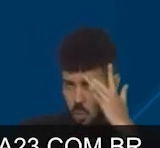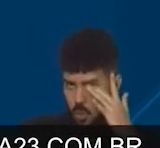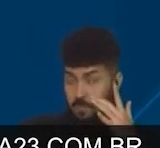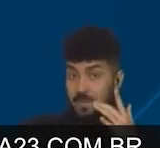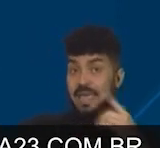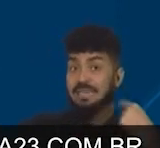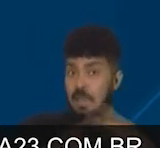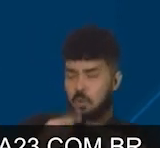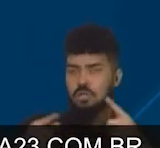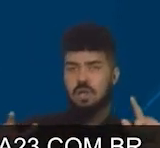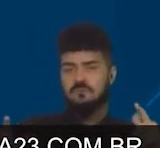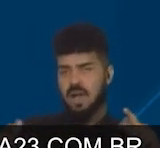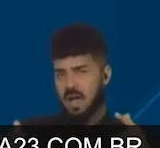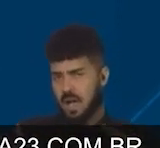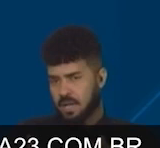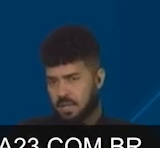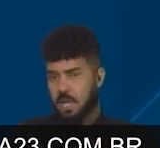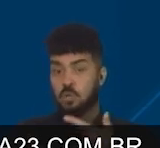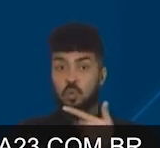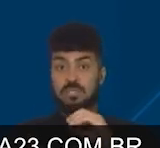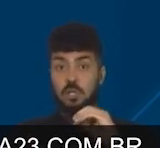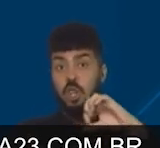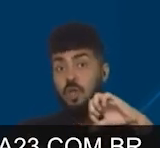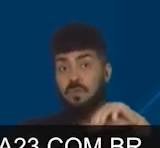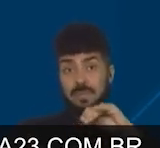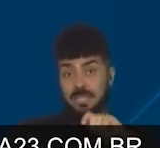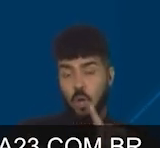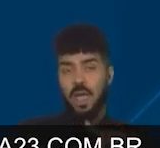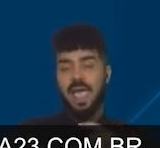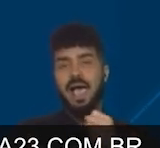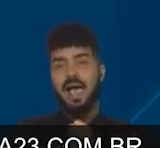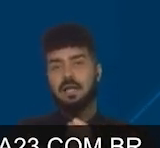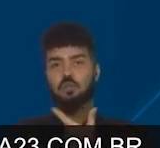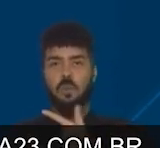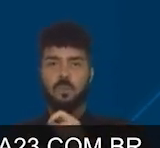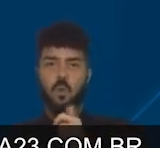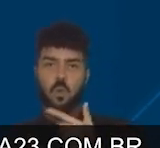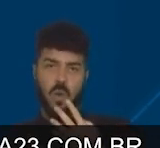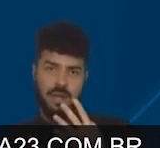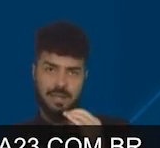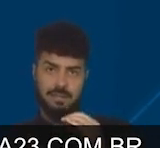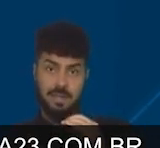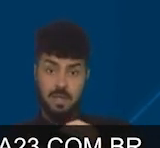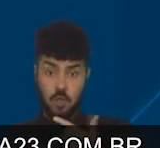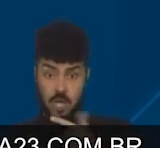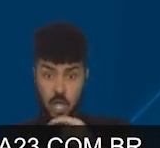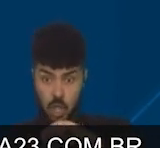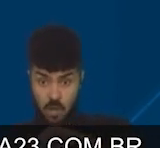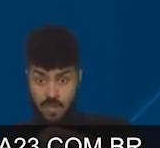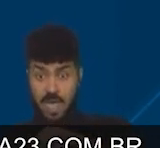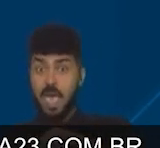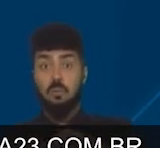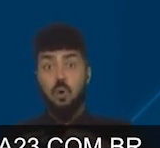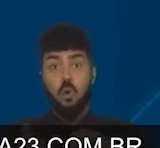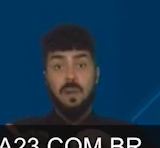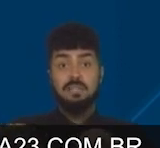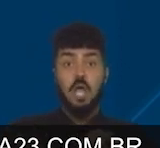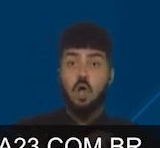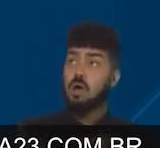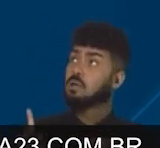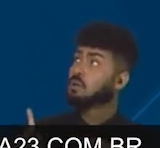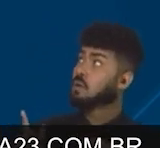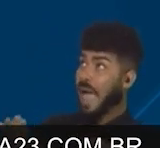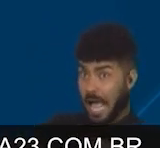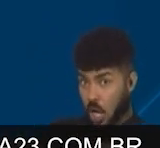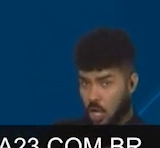decrescer, chegando a 209 milhões de habitantes em 2040, um pouco mais que a população atual, de